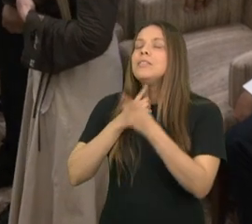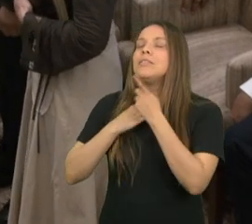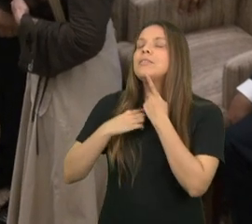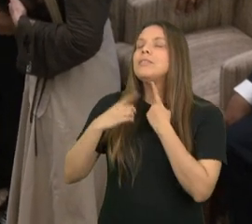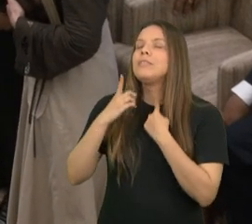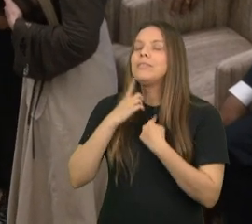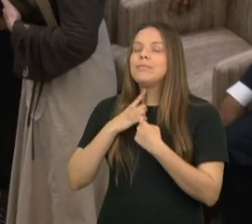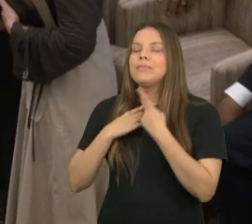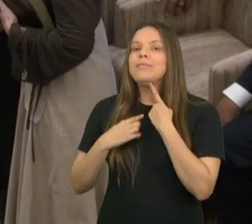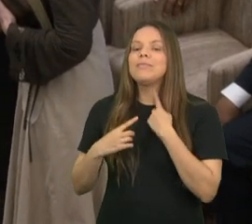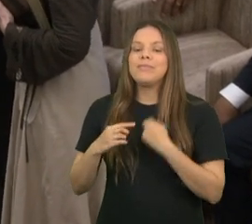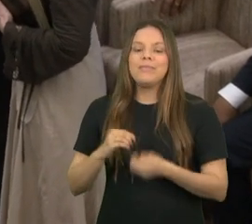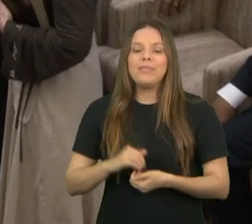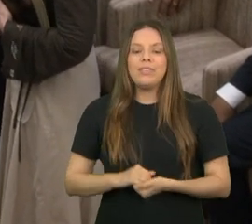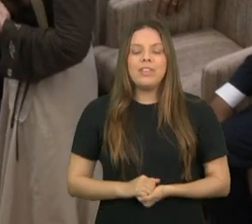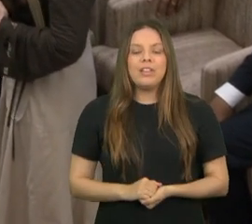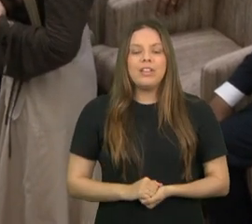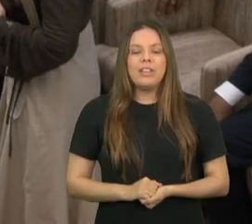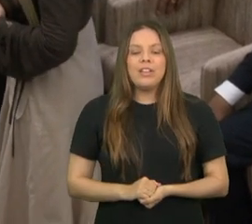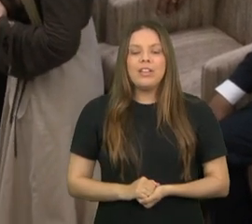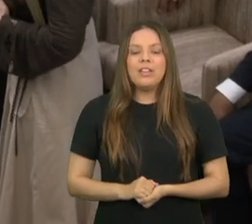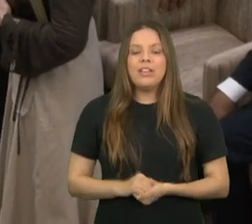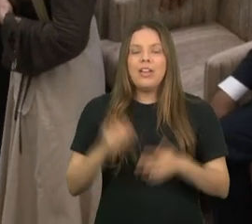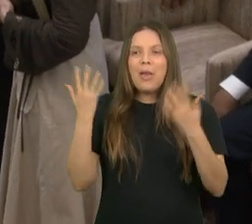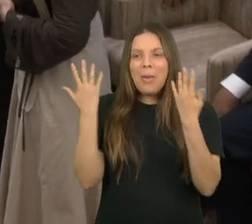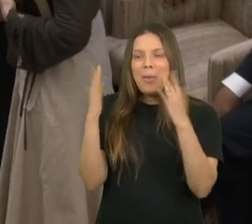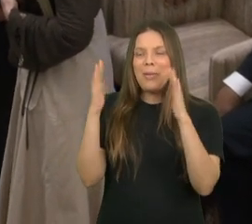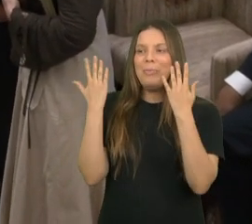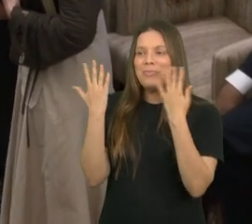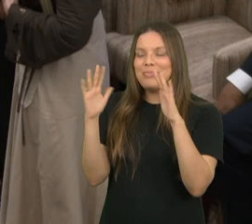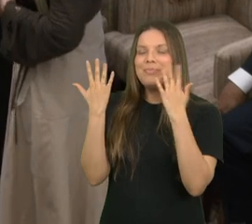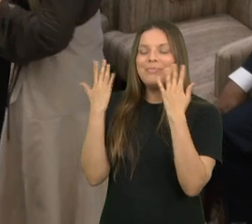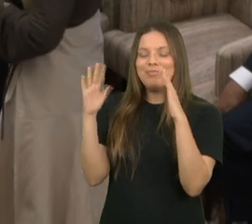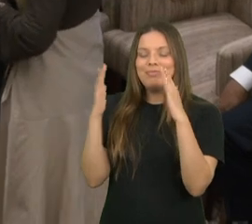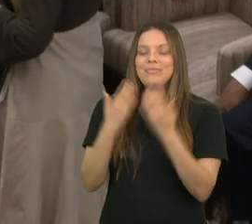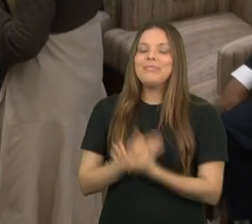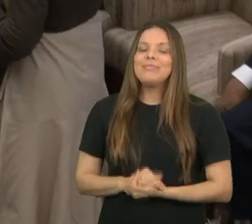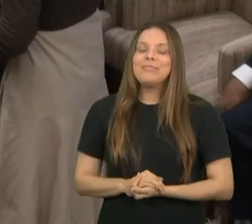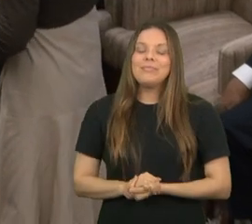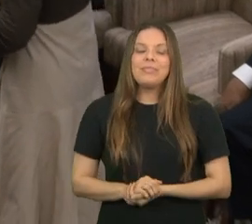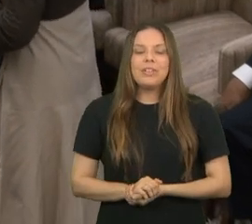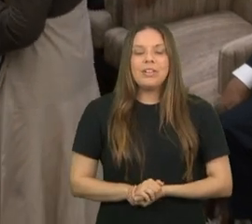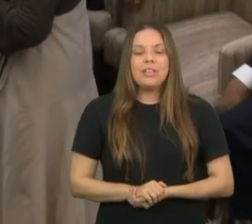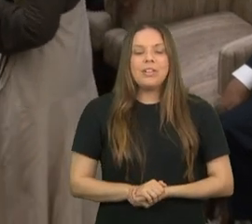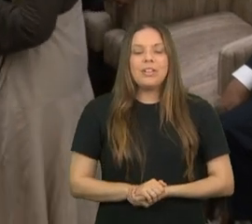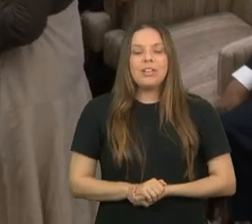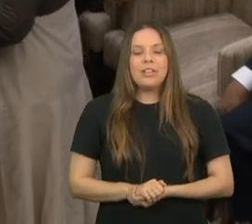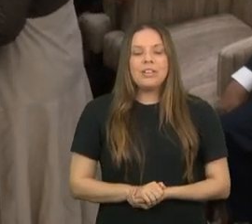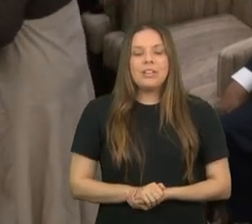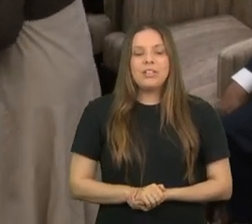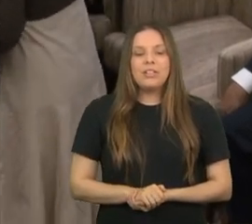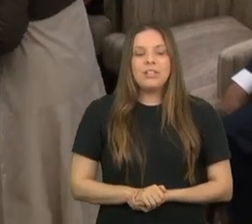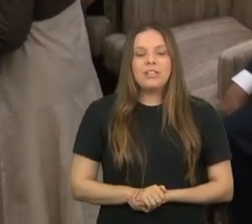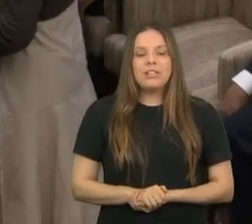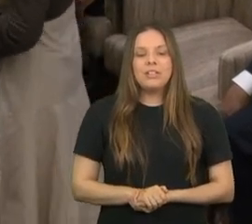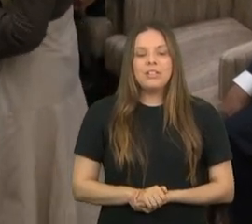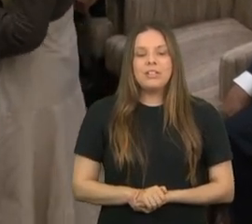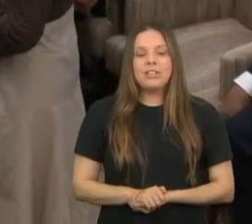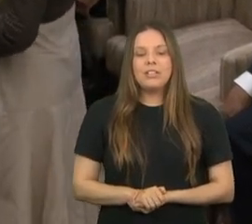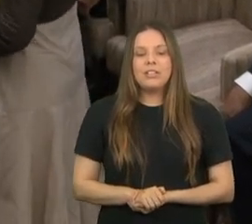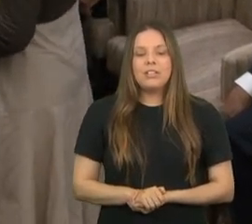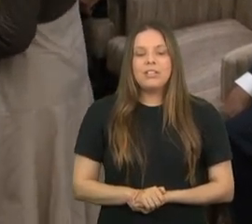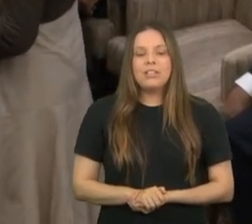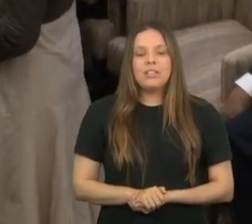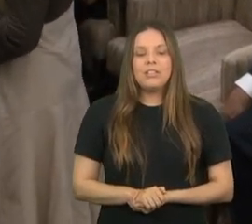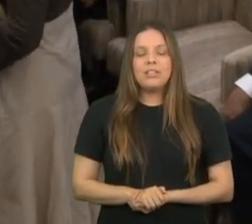Yom Huledet Sameach, feliz dia de nascimento para o senhor. Amém. Amém. Vamos ao círculo de fora. Vamos o